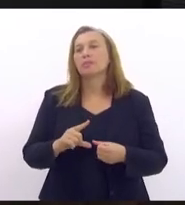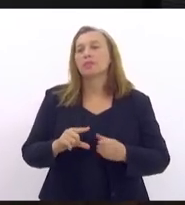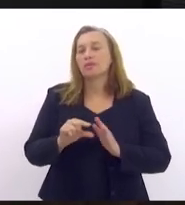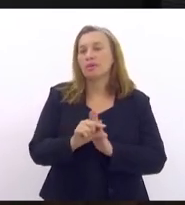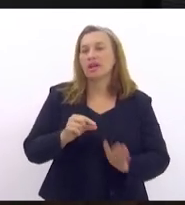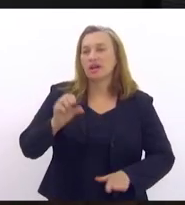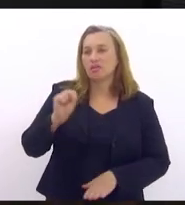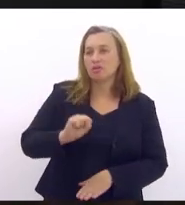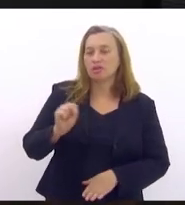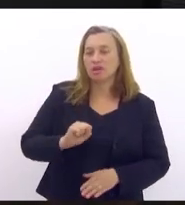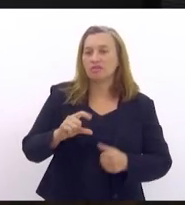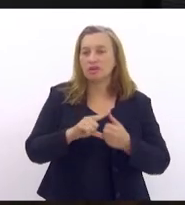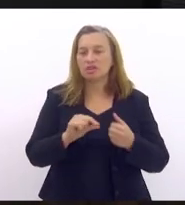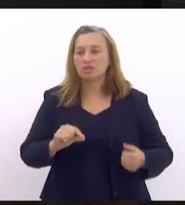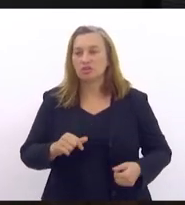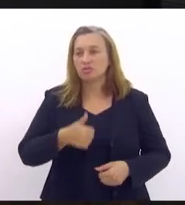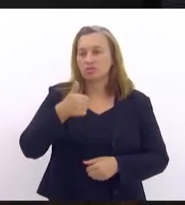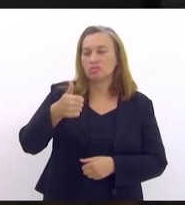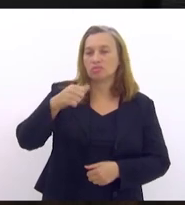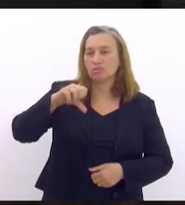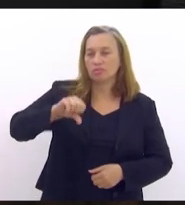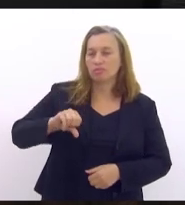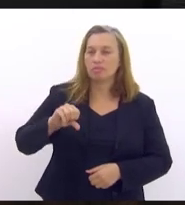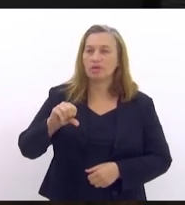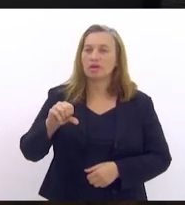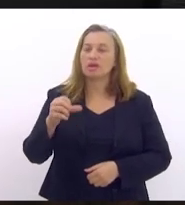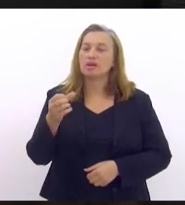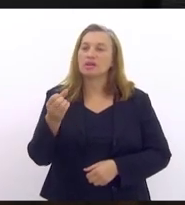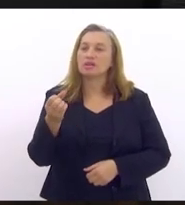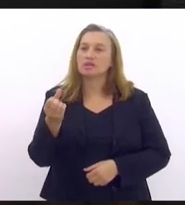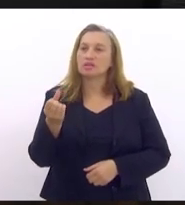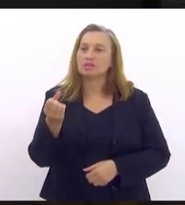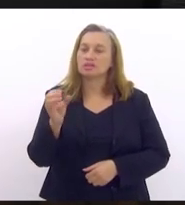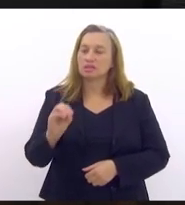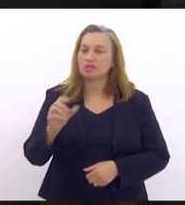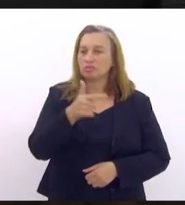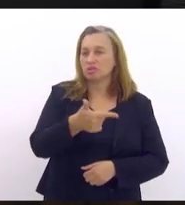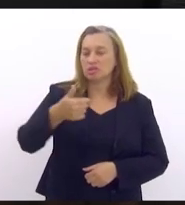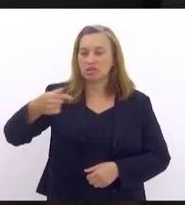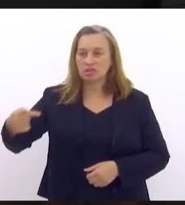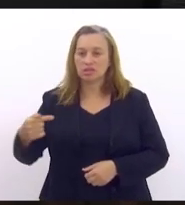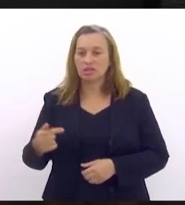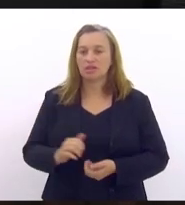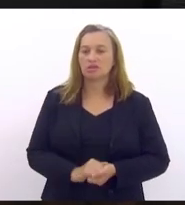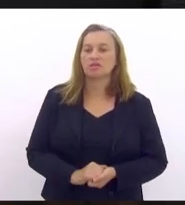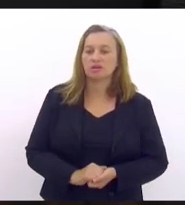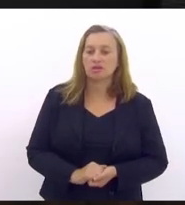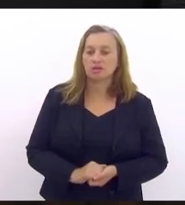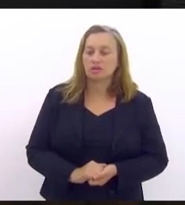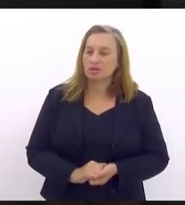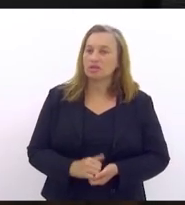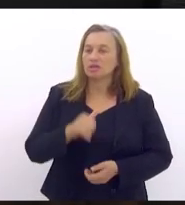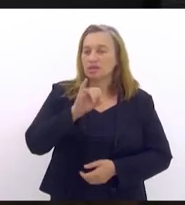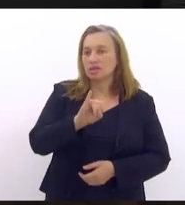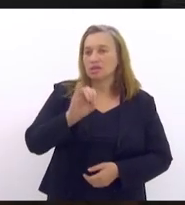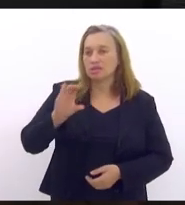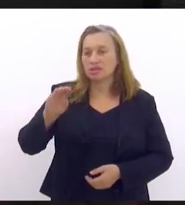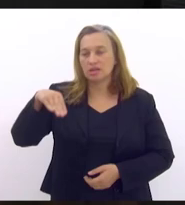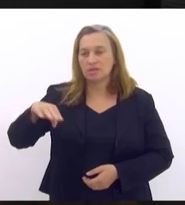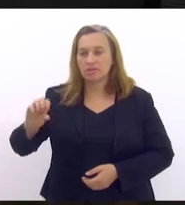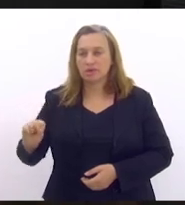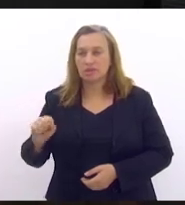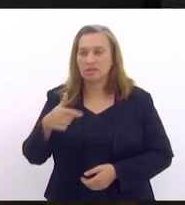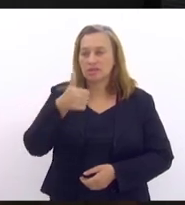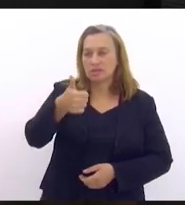número 160, de 7 de agosto de 2017, e na cláusula 13ª do convênio ICMS 190, de